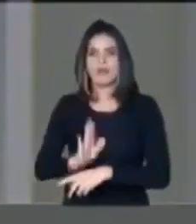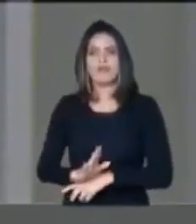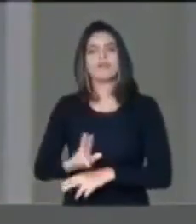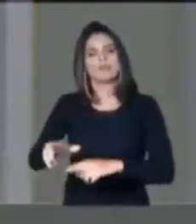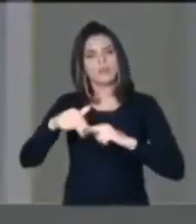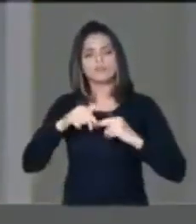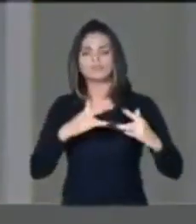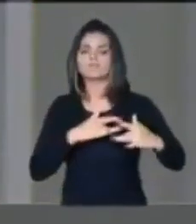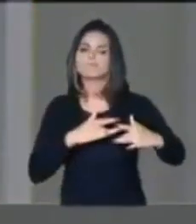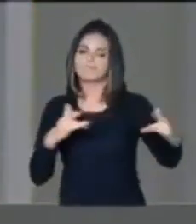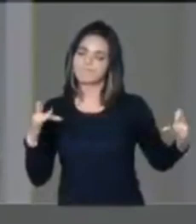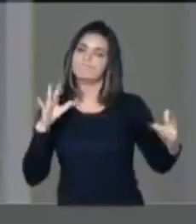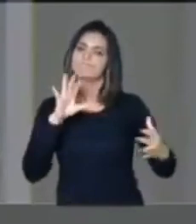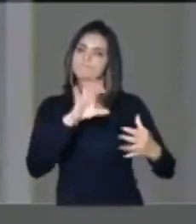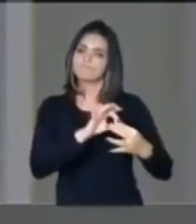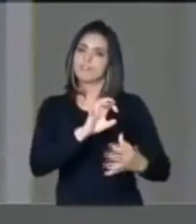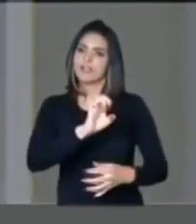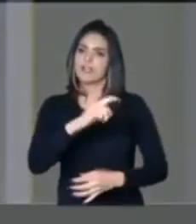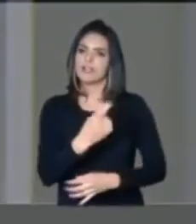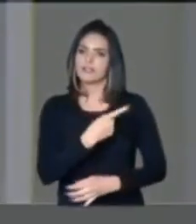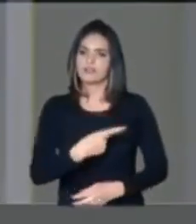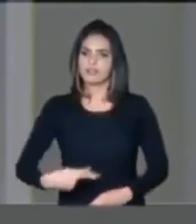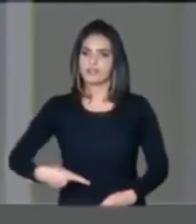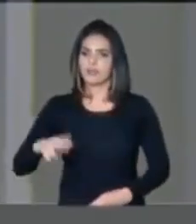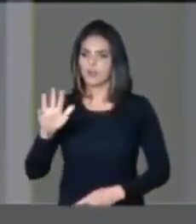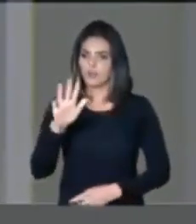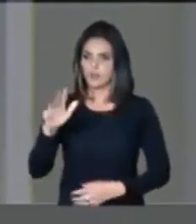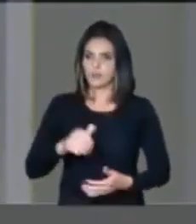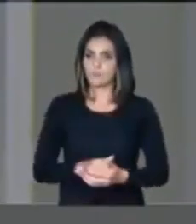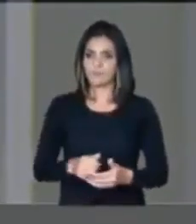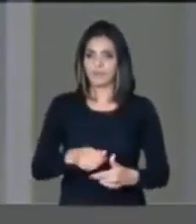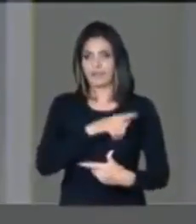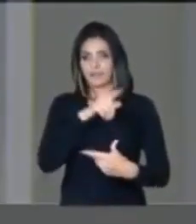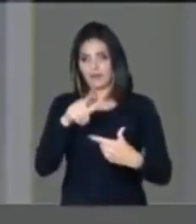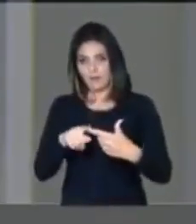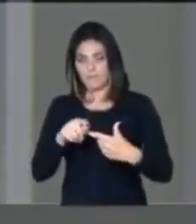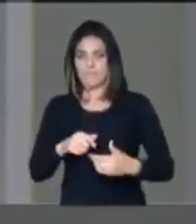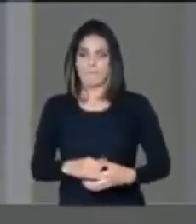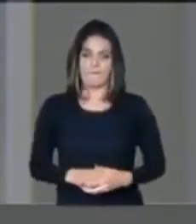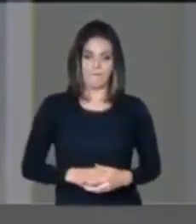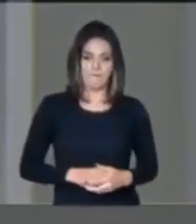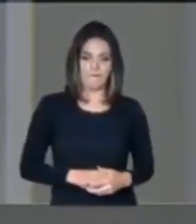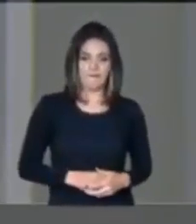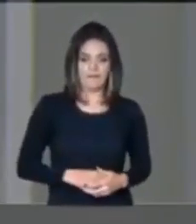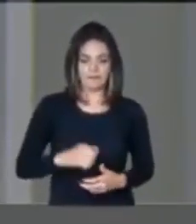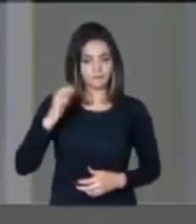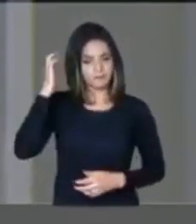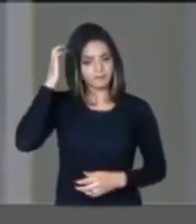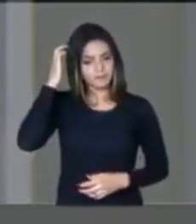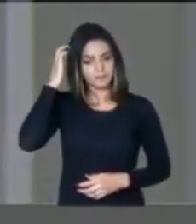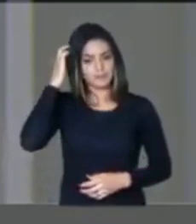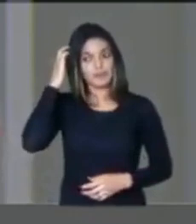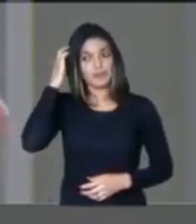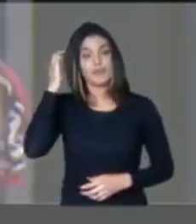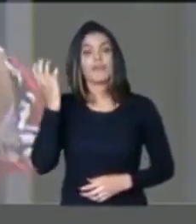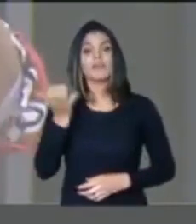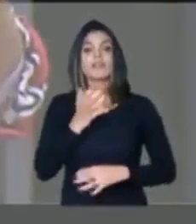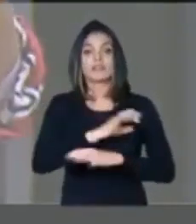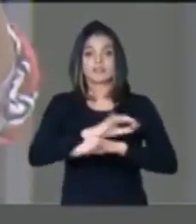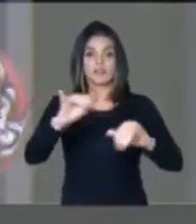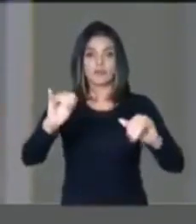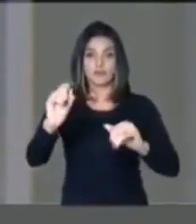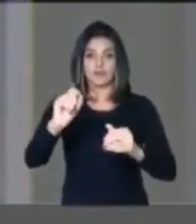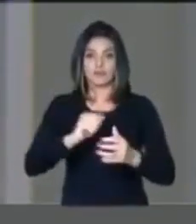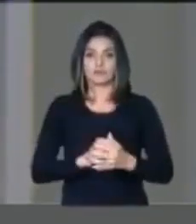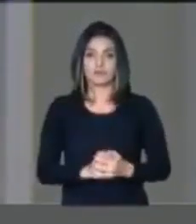isso, minha solidariedade ao ex-presidente Lula. Segundo lugar, quero aqui dizer que